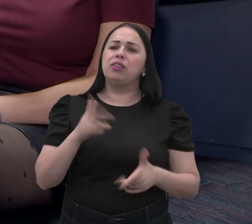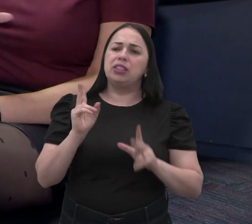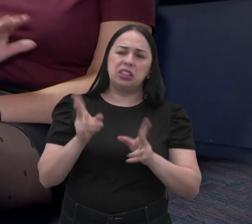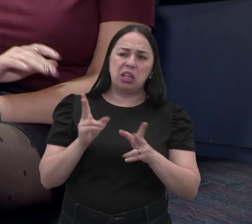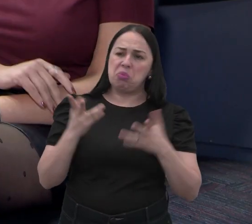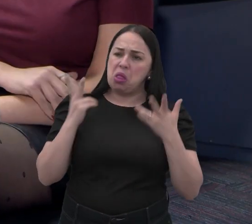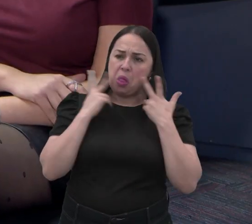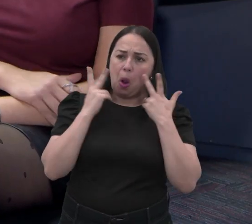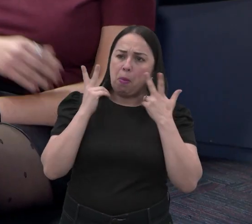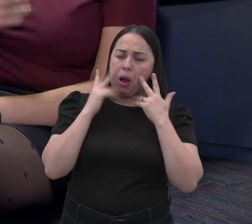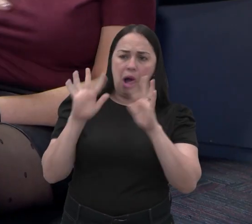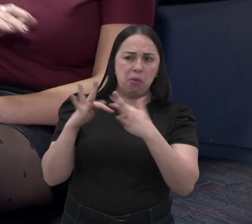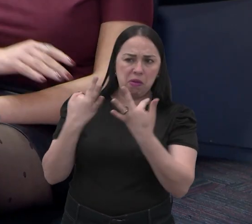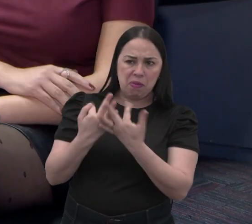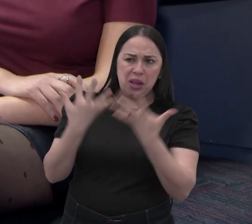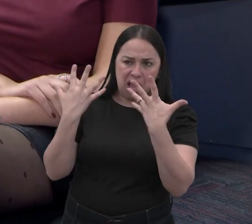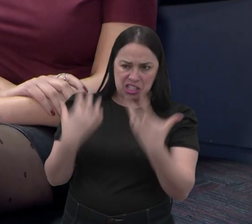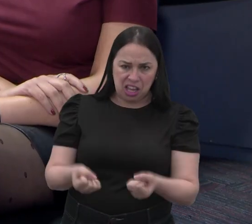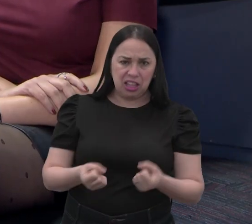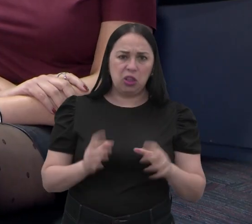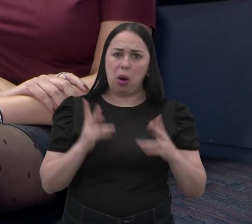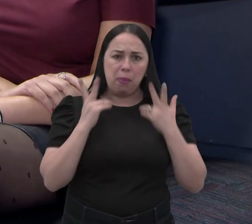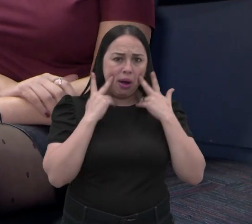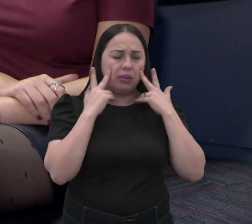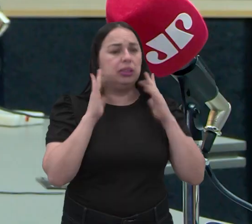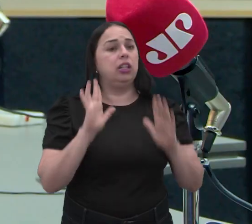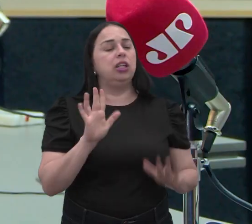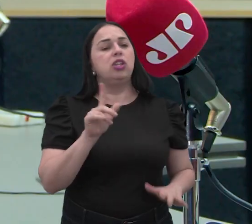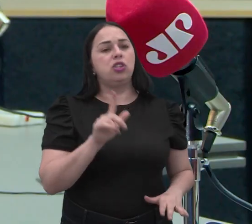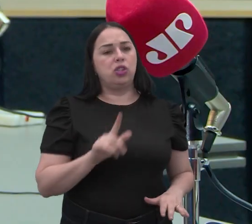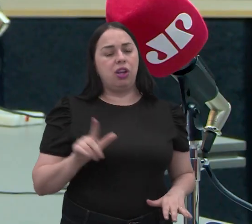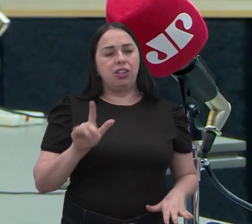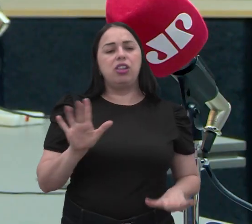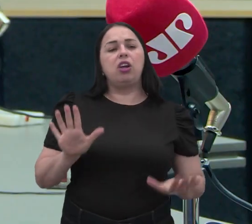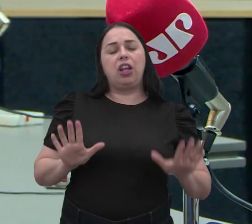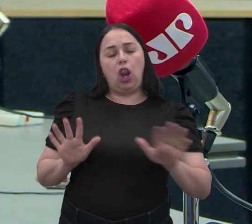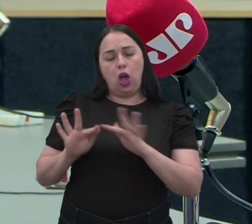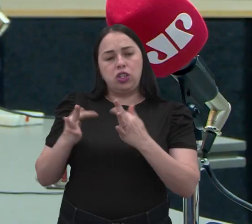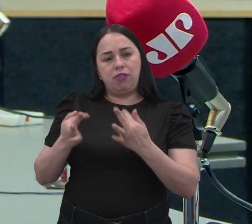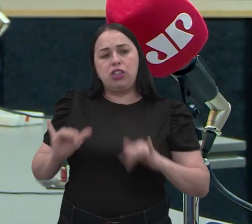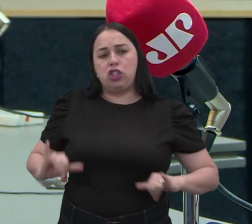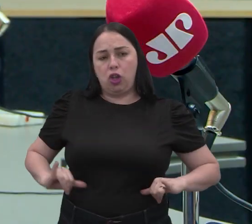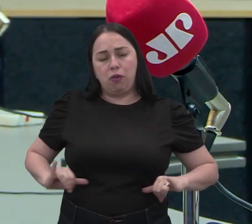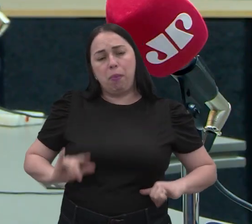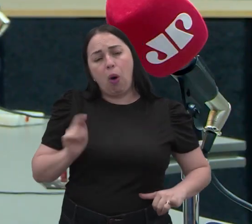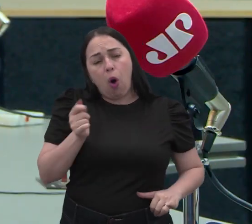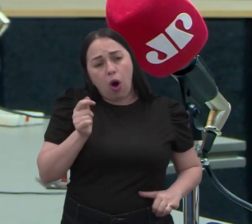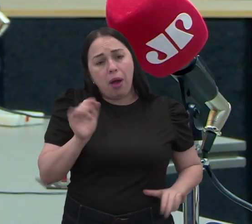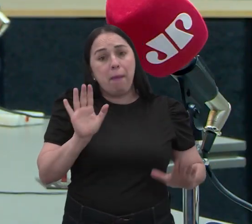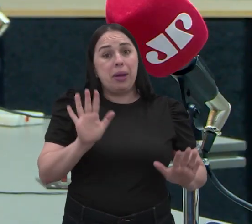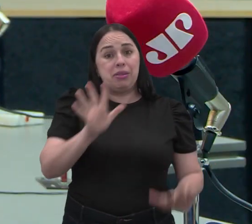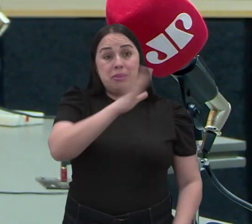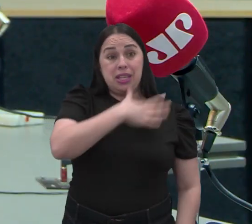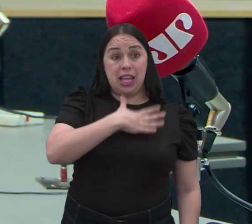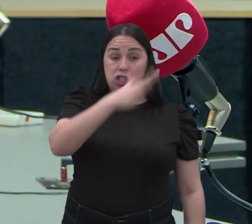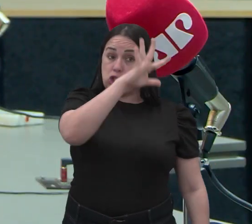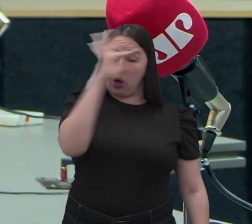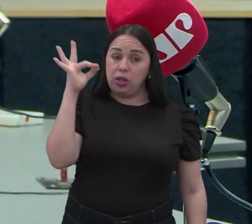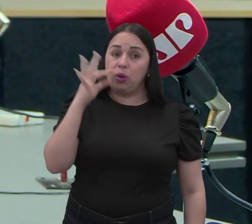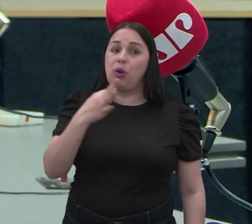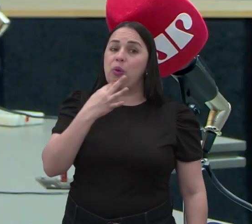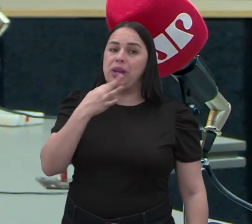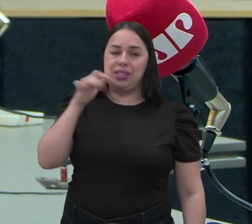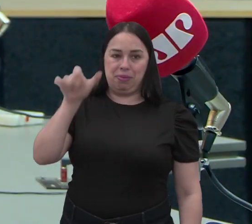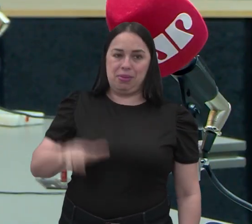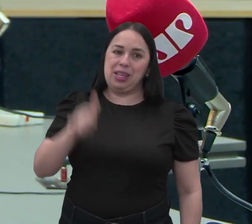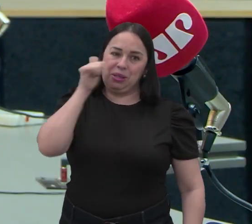Você sempre levou numa boa? Sua família aceitava numa boa? Lógico, a família sempre sofre um pouco mais. A minha sorte é que quando